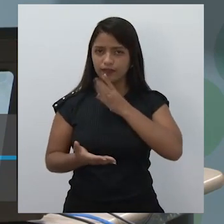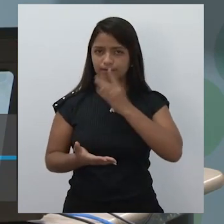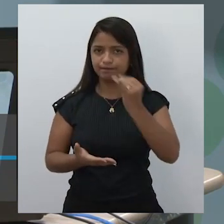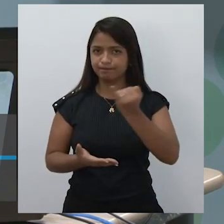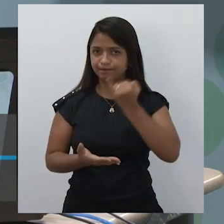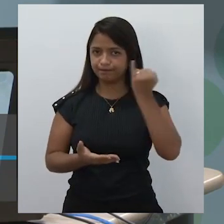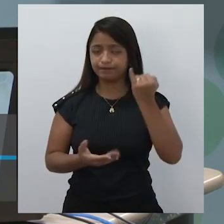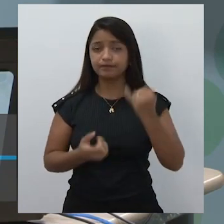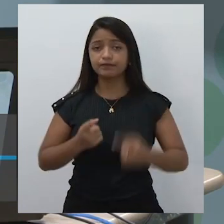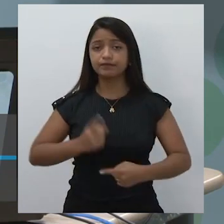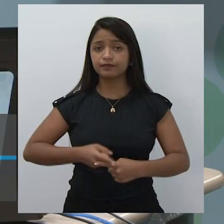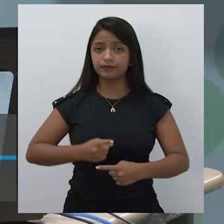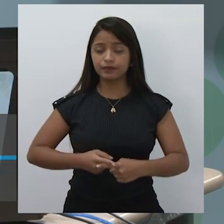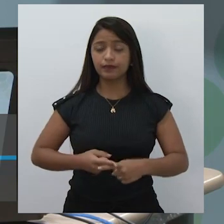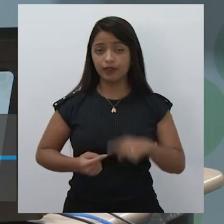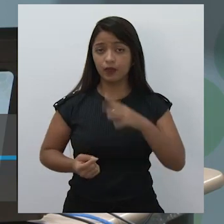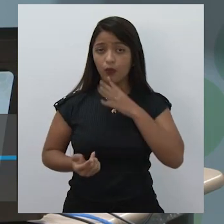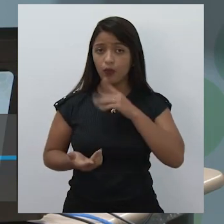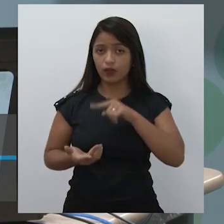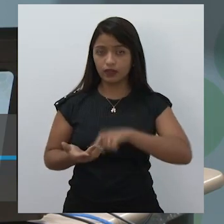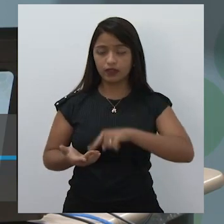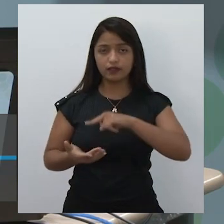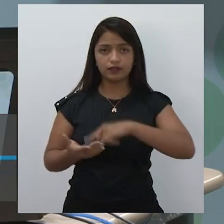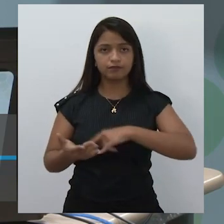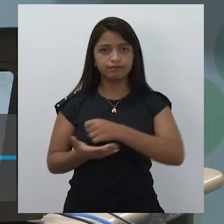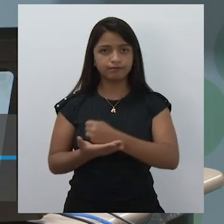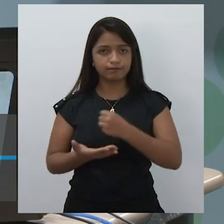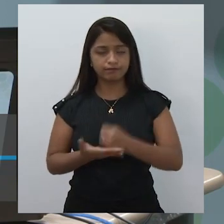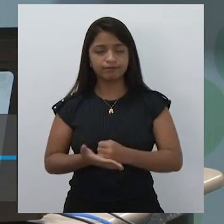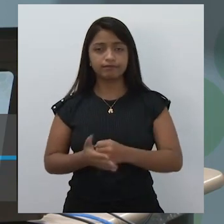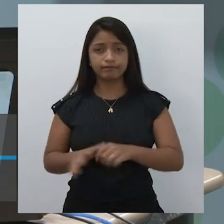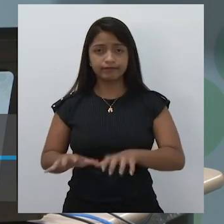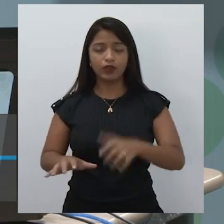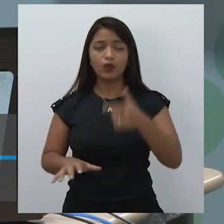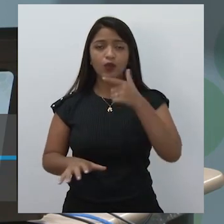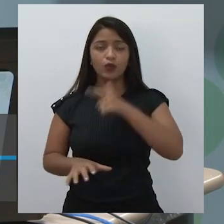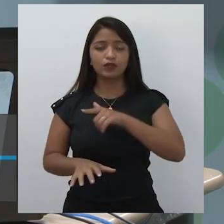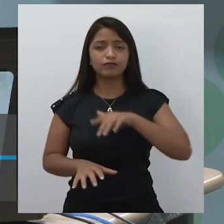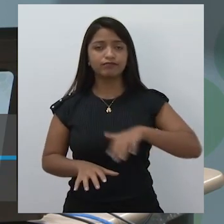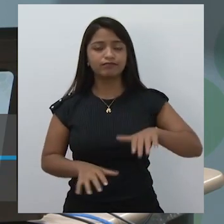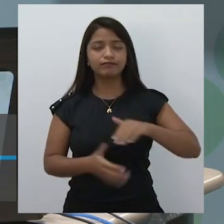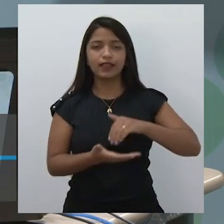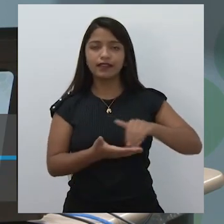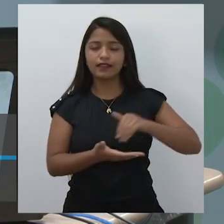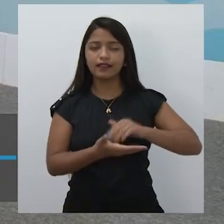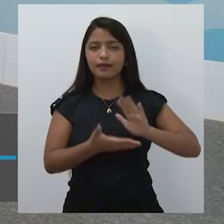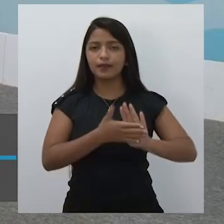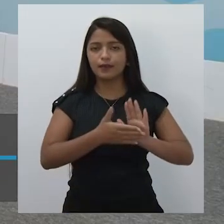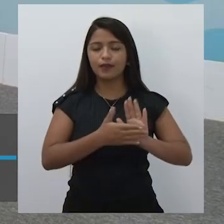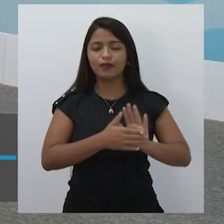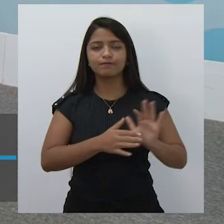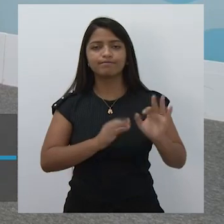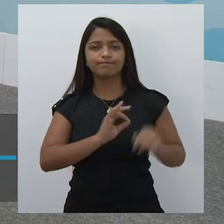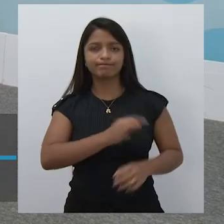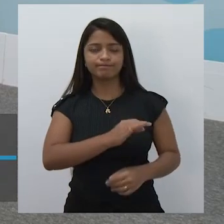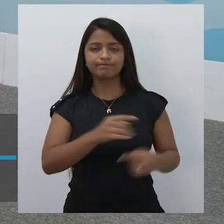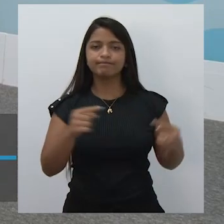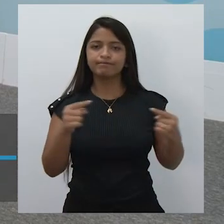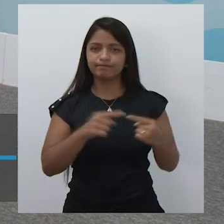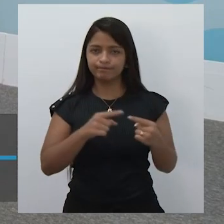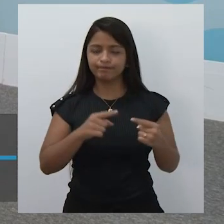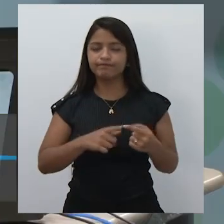esses documentos é que toda a proposta da secretaria vai ter sentido, né, uhum. Porque senão vocês vão começar a